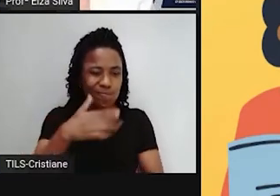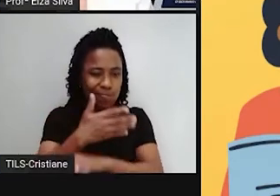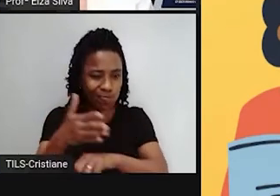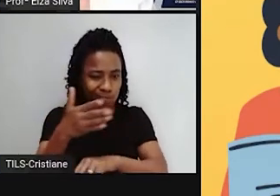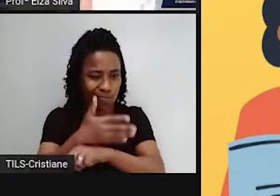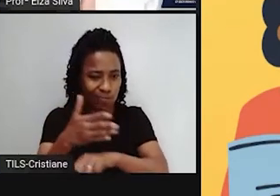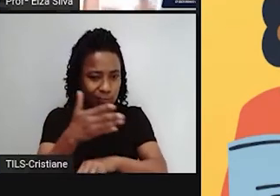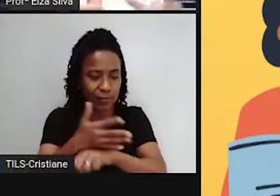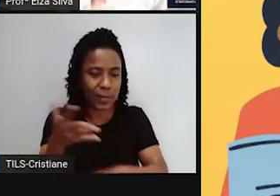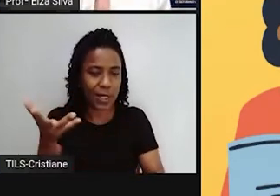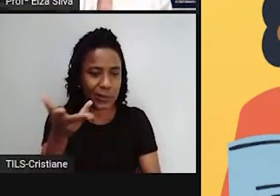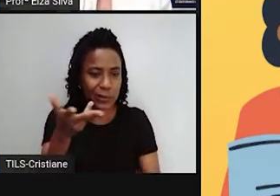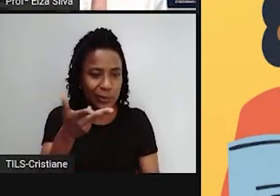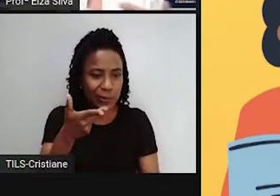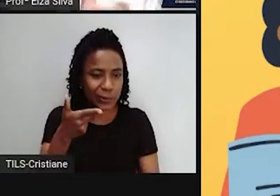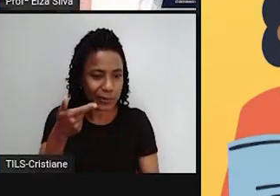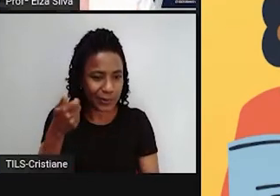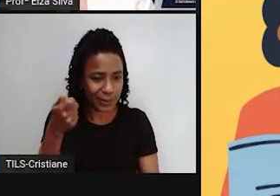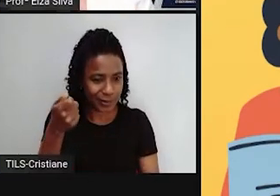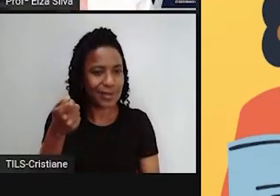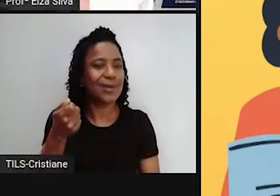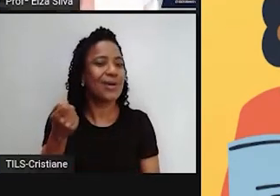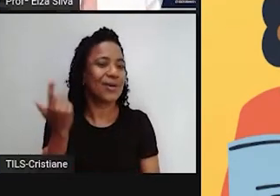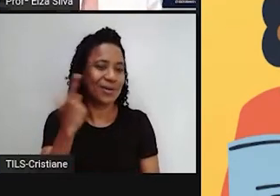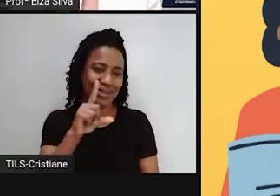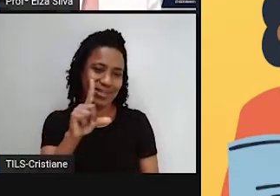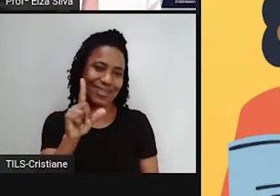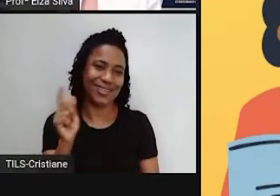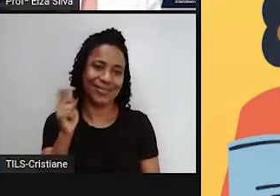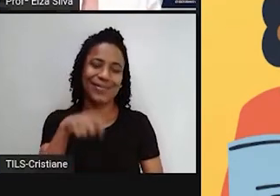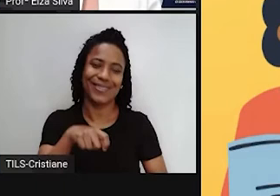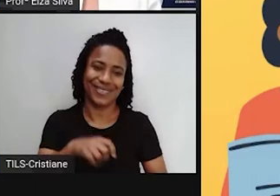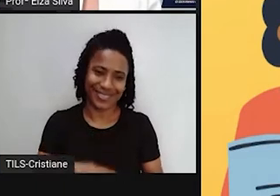mesmo tempo conhecer ou reconhecer alguns